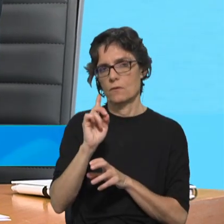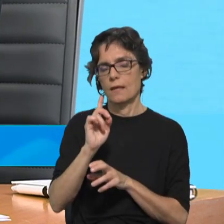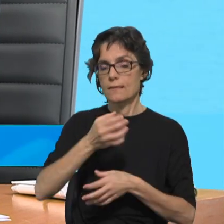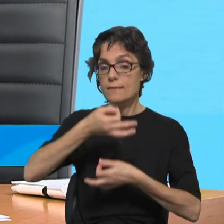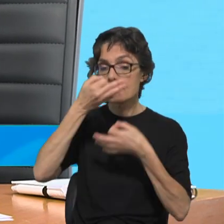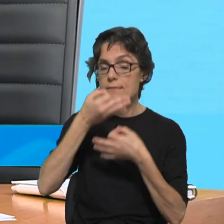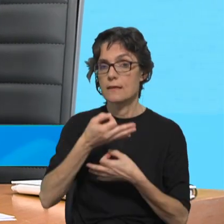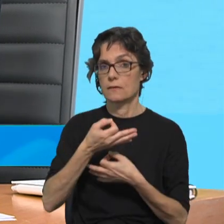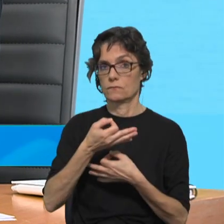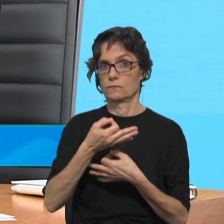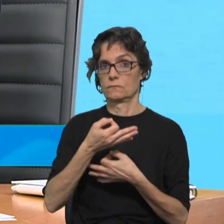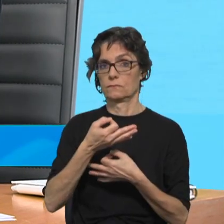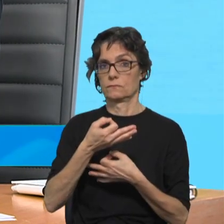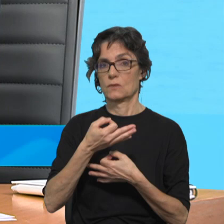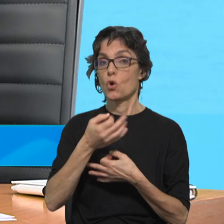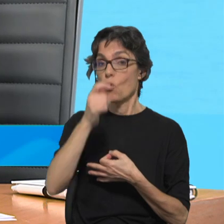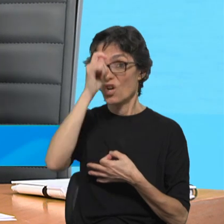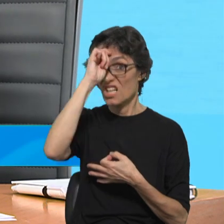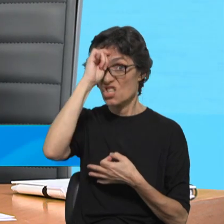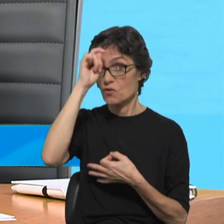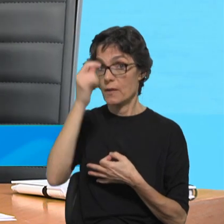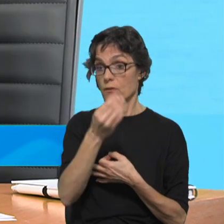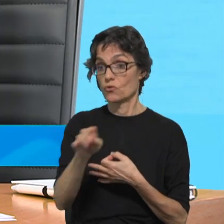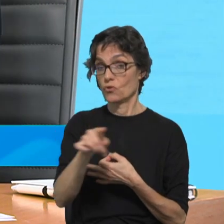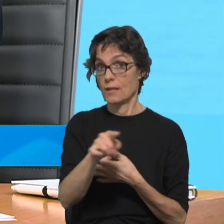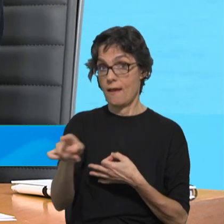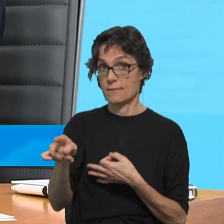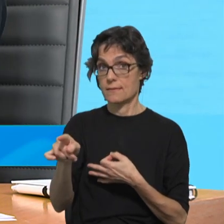seriedade, falar com este tema com respeito pelas crianças e